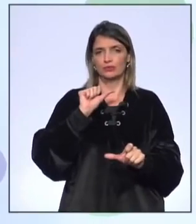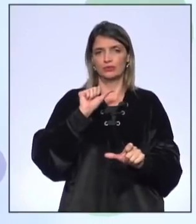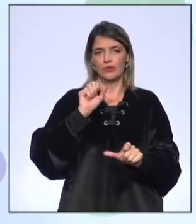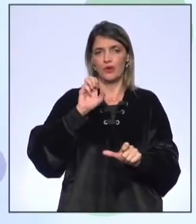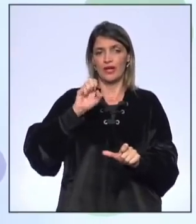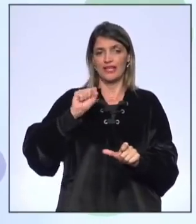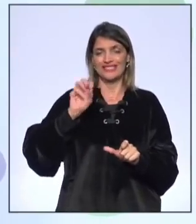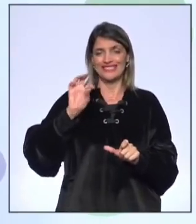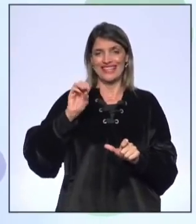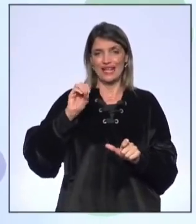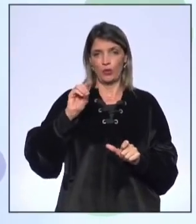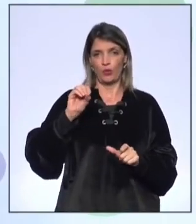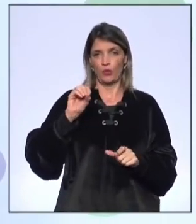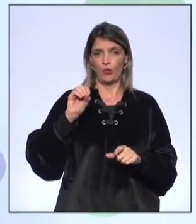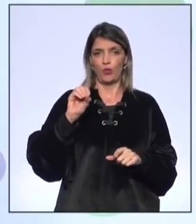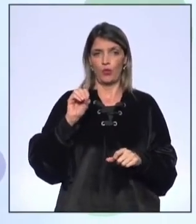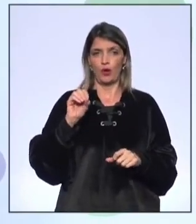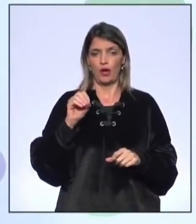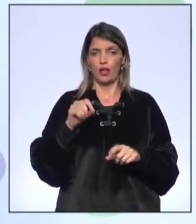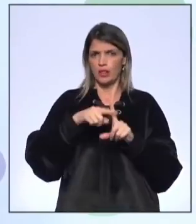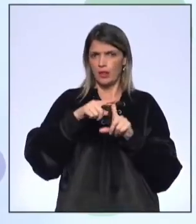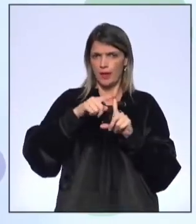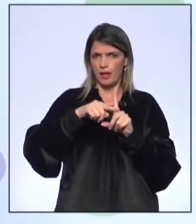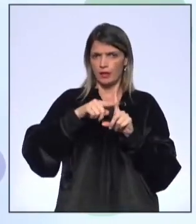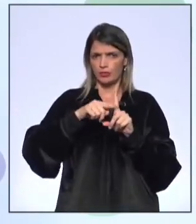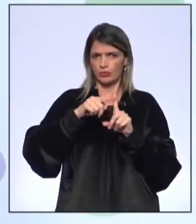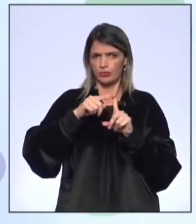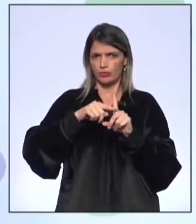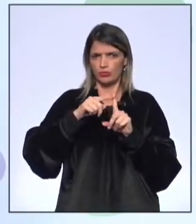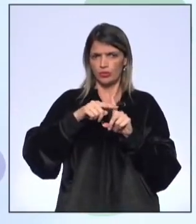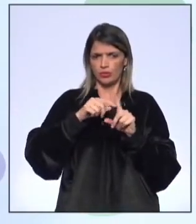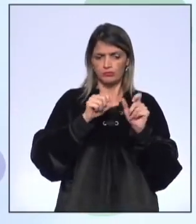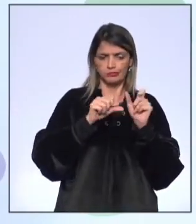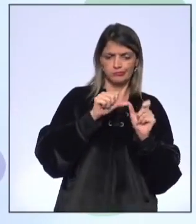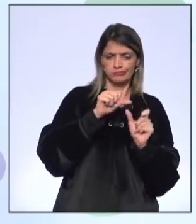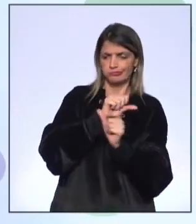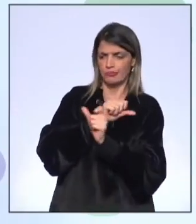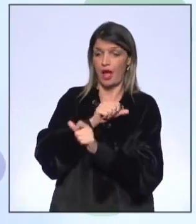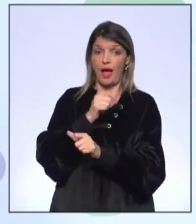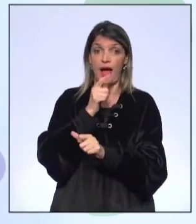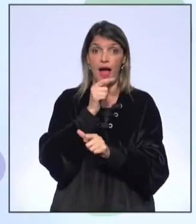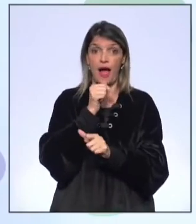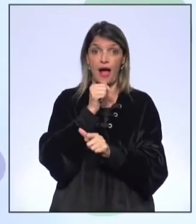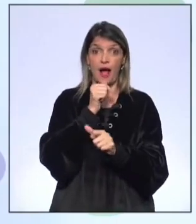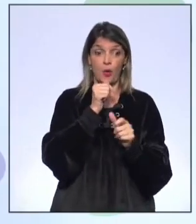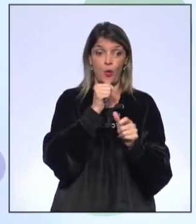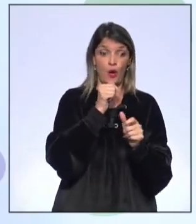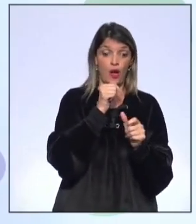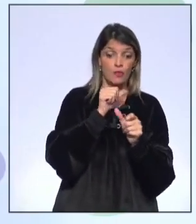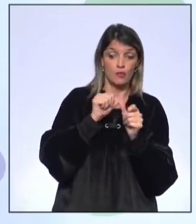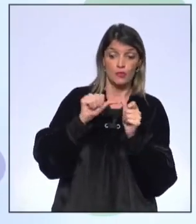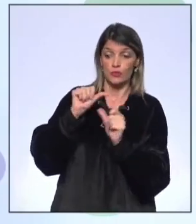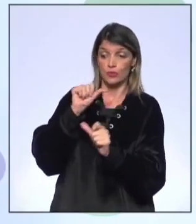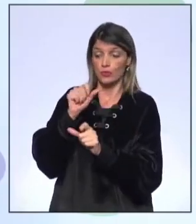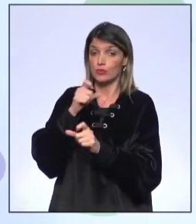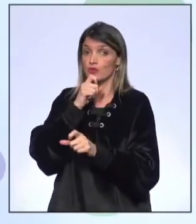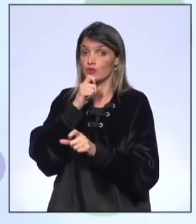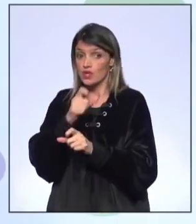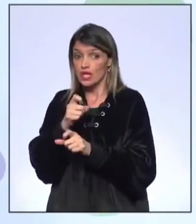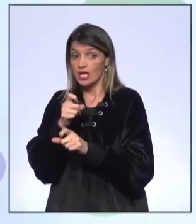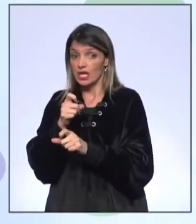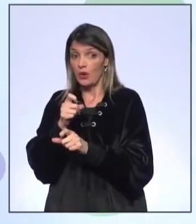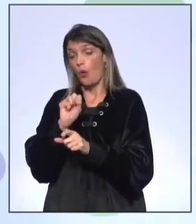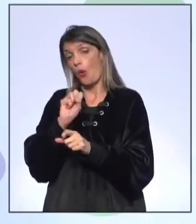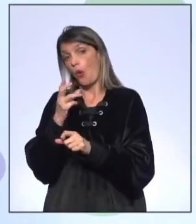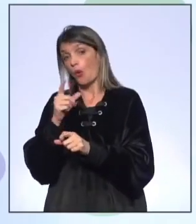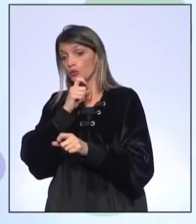A temperatura dela se mantém constante, naquela mudança, né? Quando a água está virando gelo, né? Ou a gelo virando água, naquele momento de